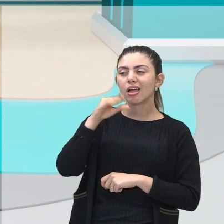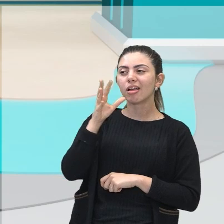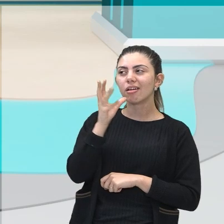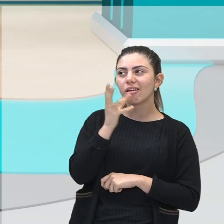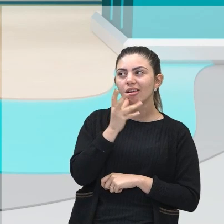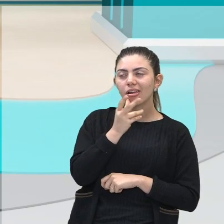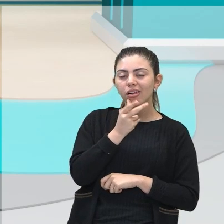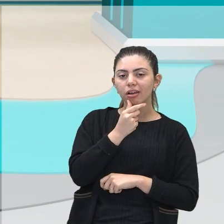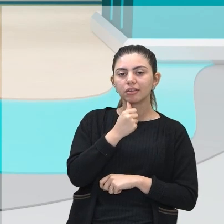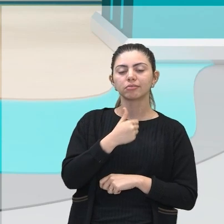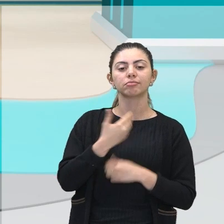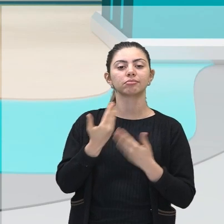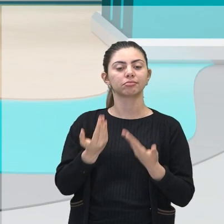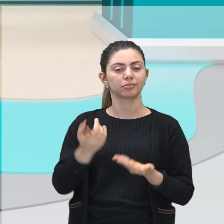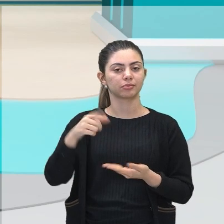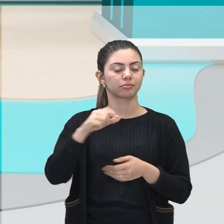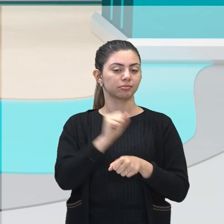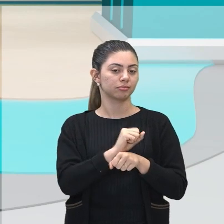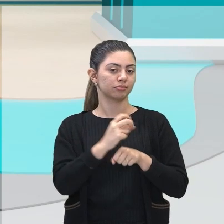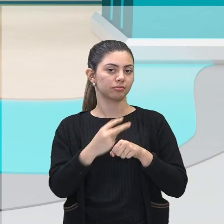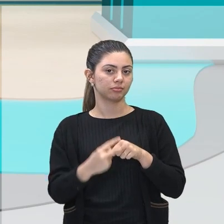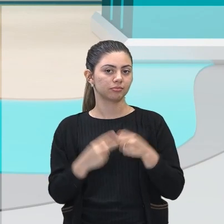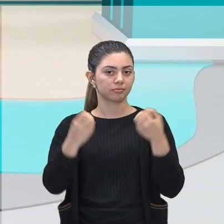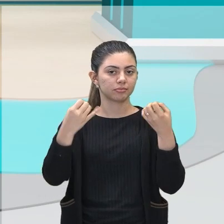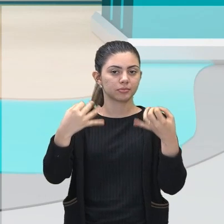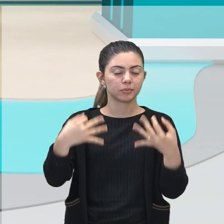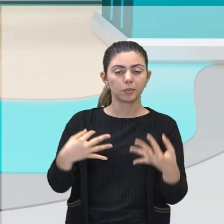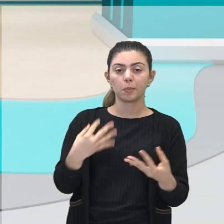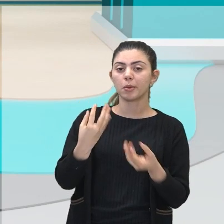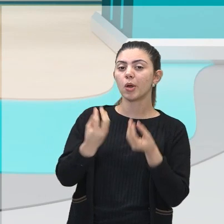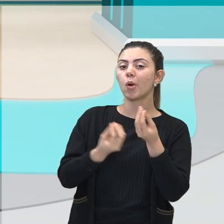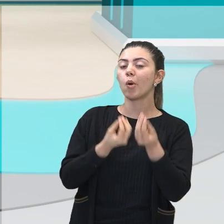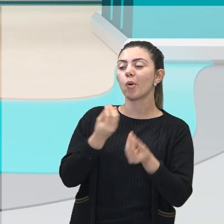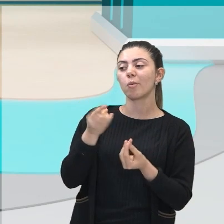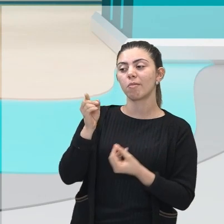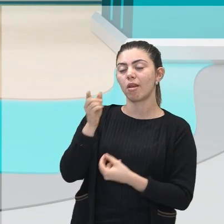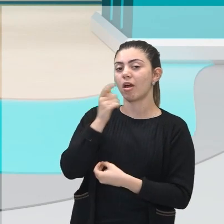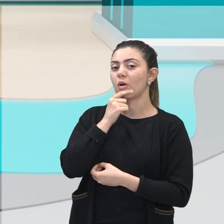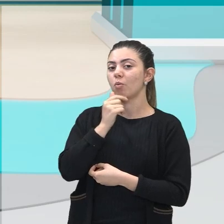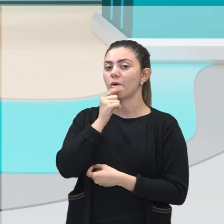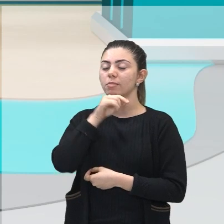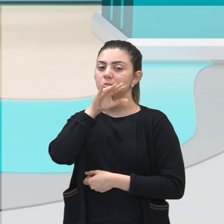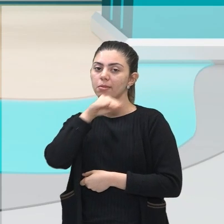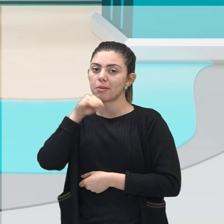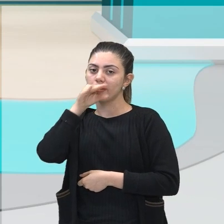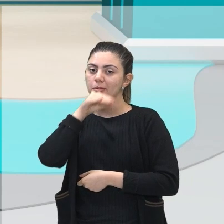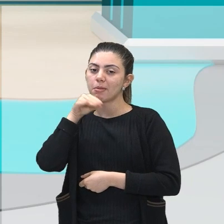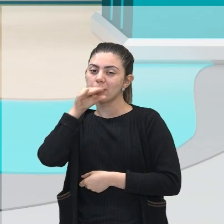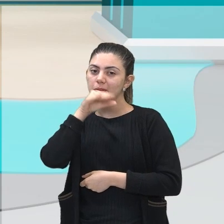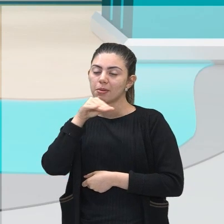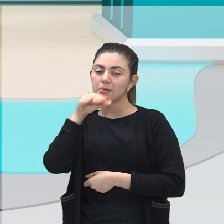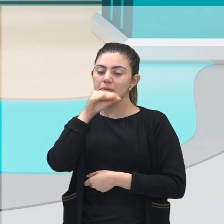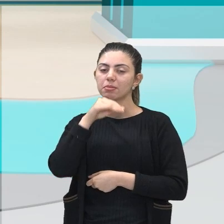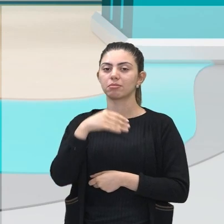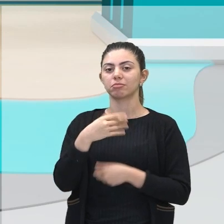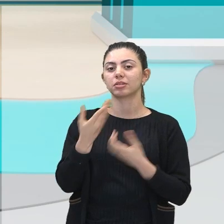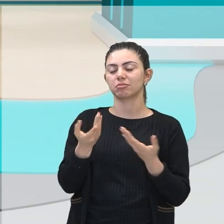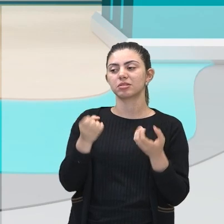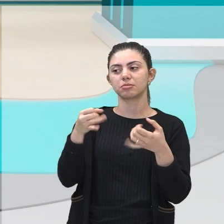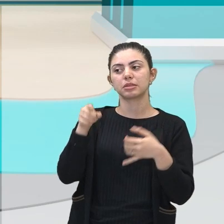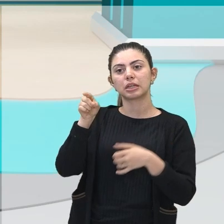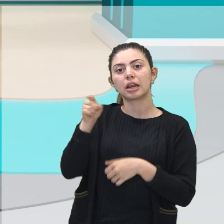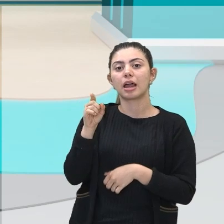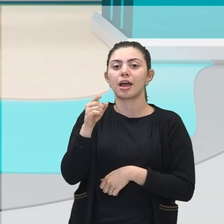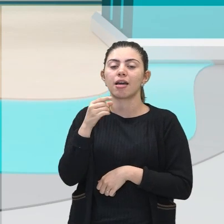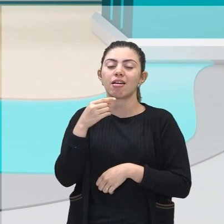advérbio está explicando a forma como ele fala. está dizendo aí o modo como algo